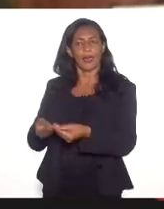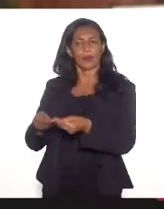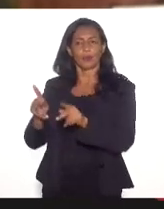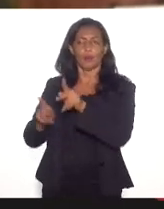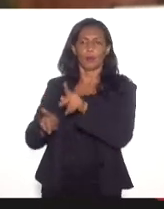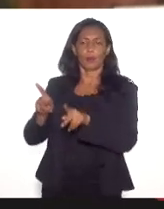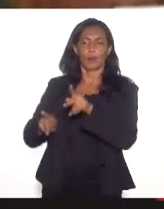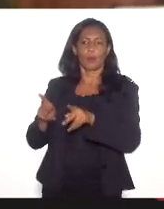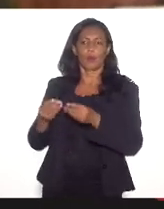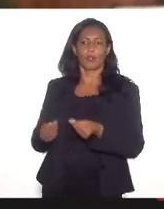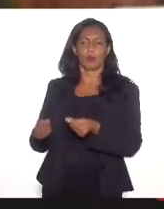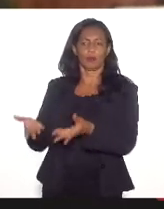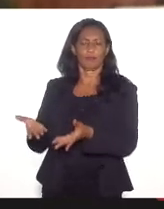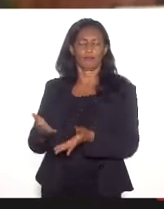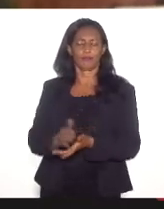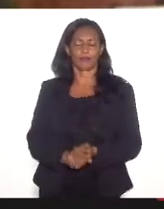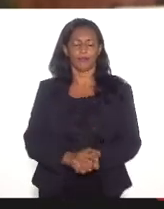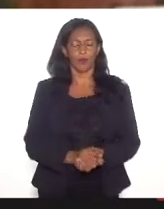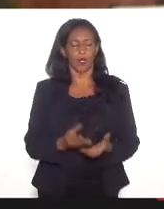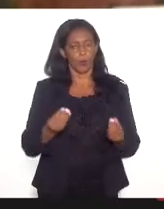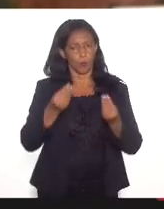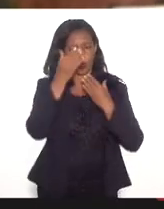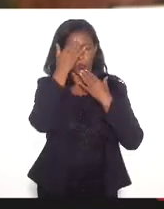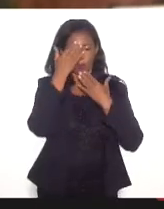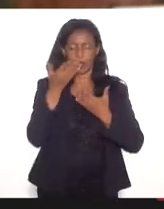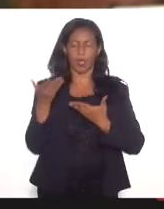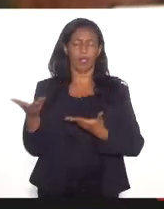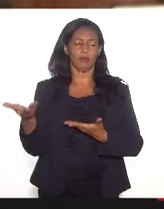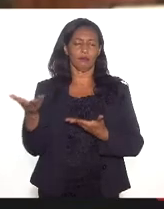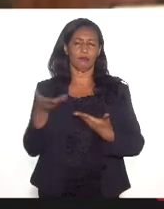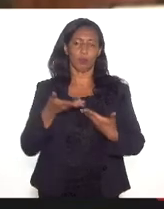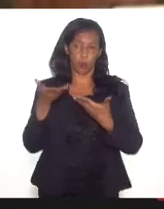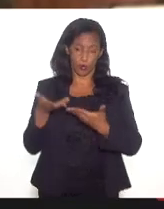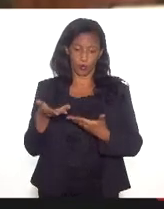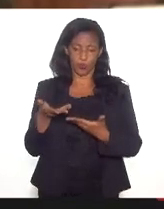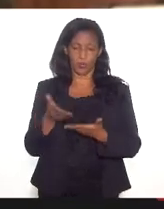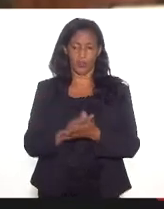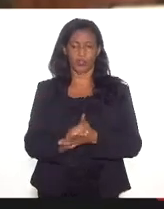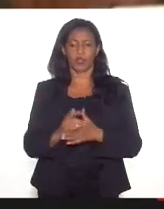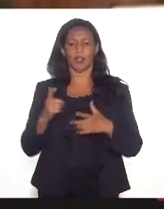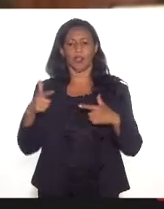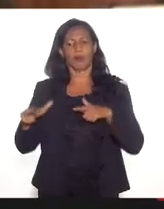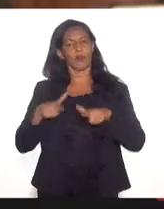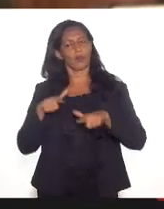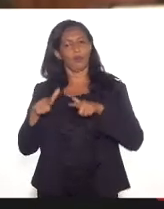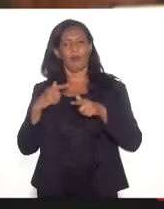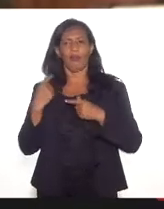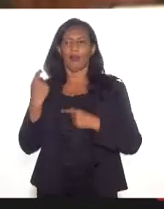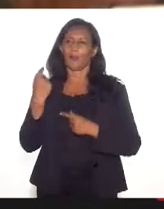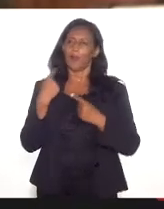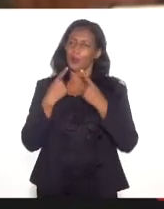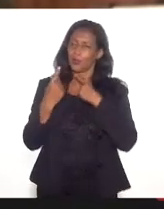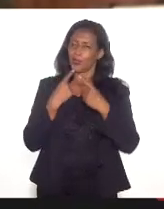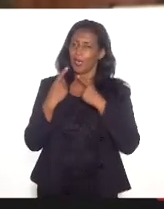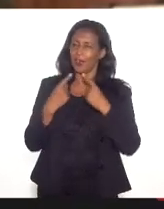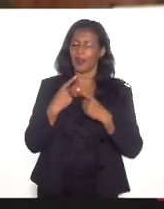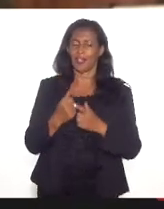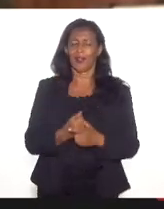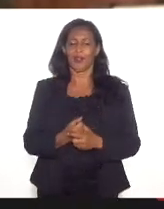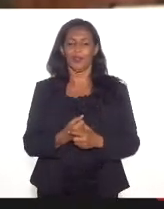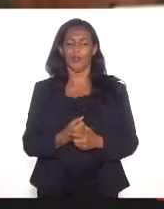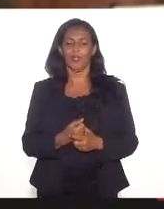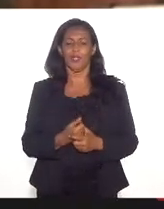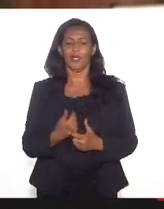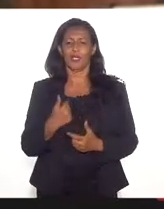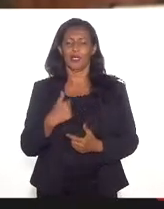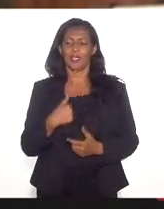população. Muito obrigada mais uma vez pelo convite, pelo espaço de diálogo e o meu pesar